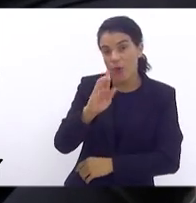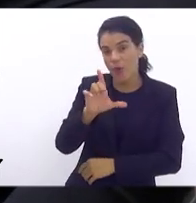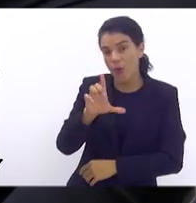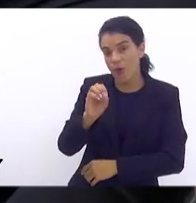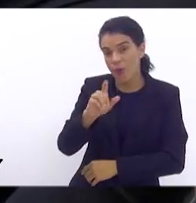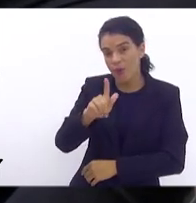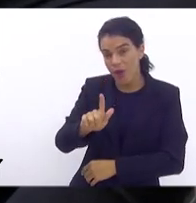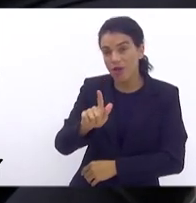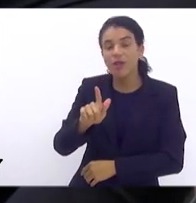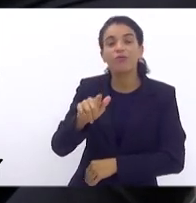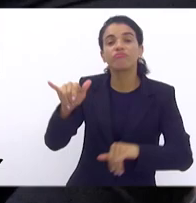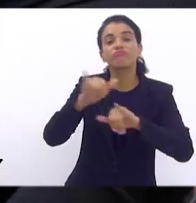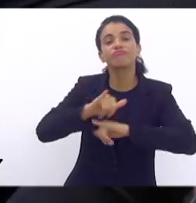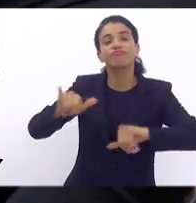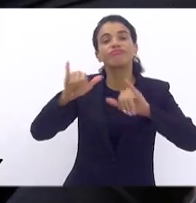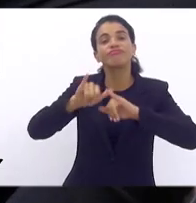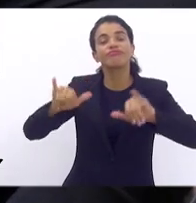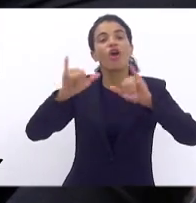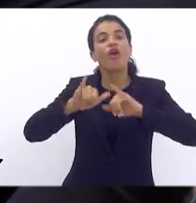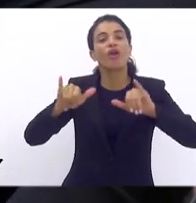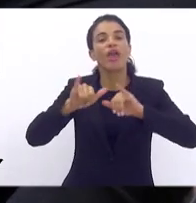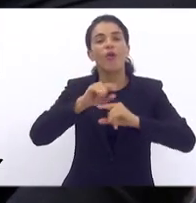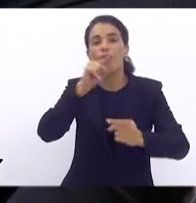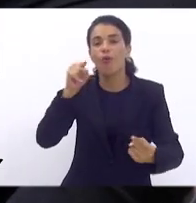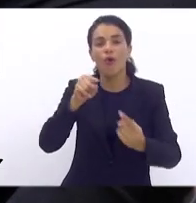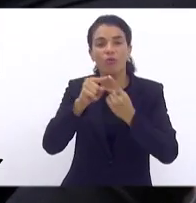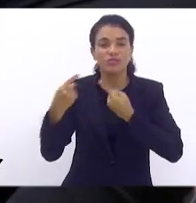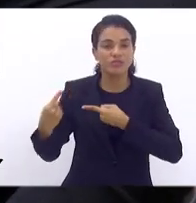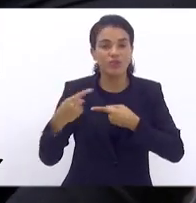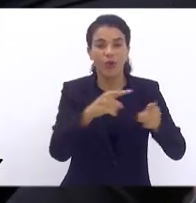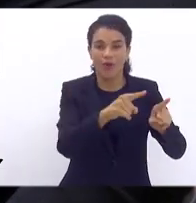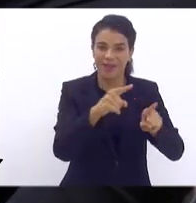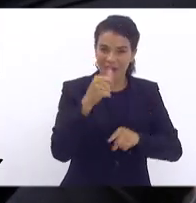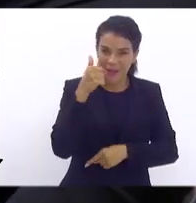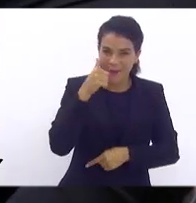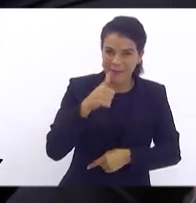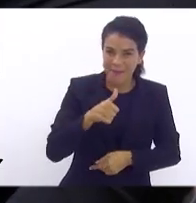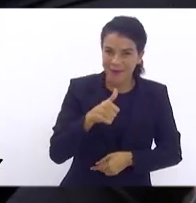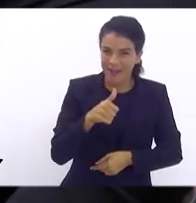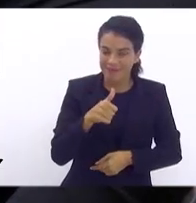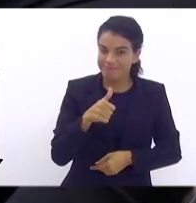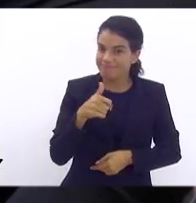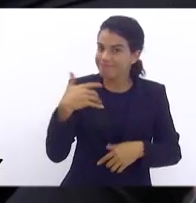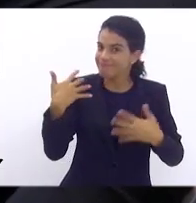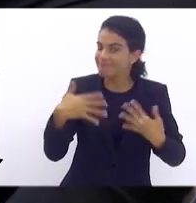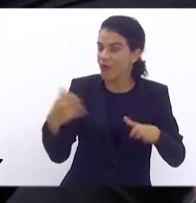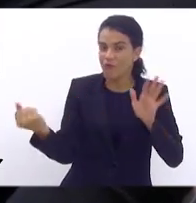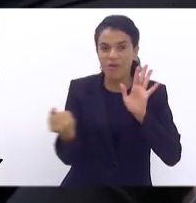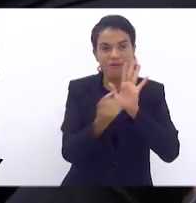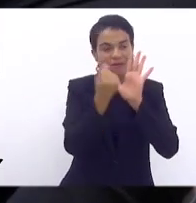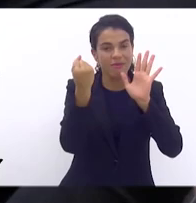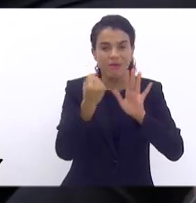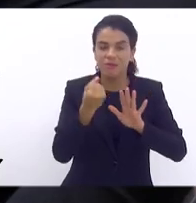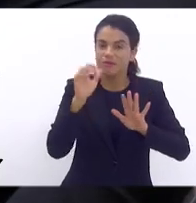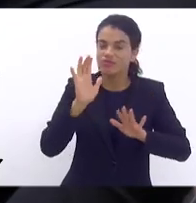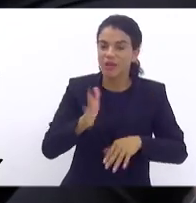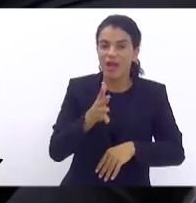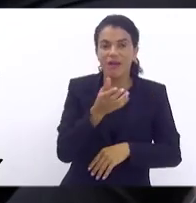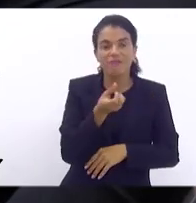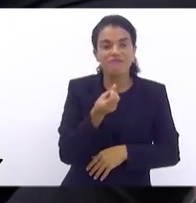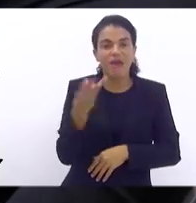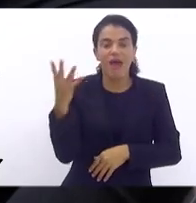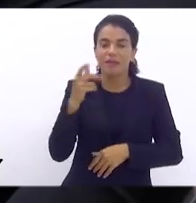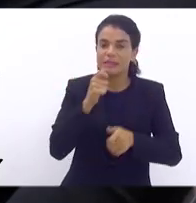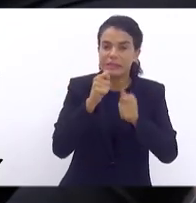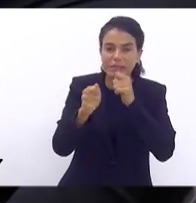para promover uma campanha anti-inflamatória contra a vítima né Foi um caso muito emblemático que circulou na